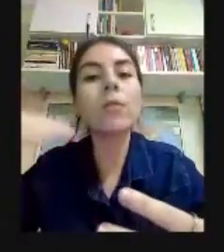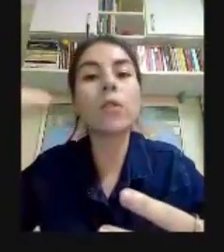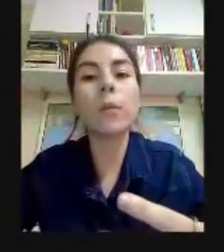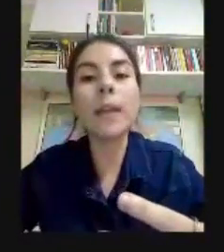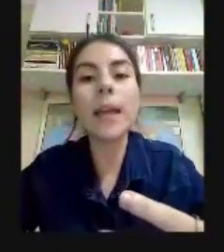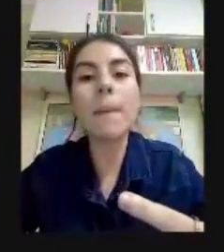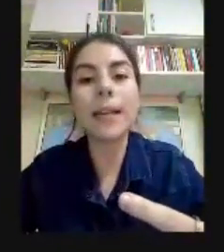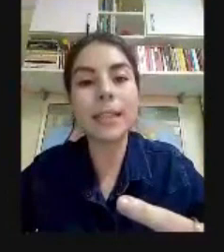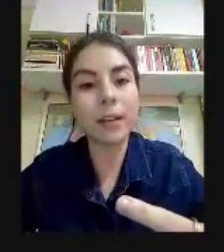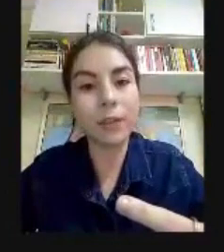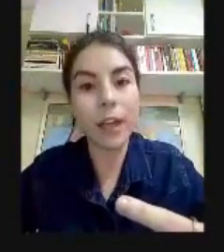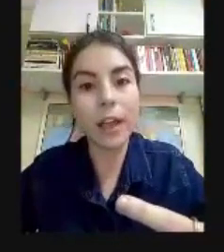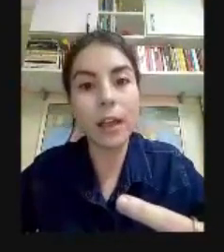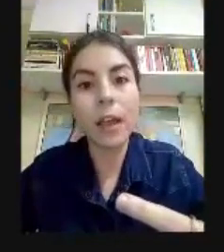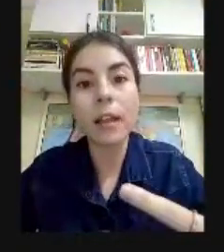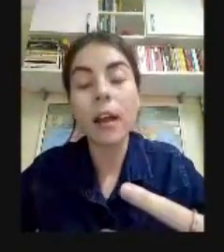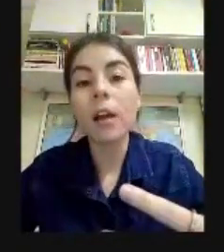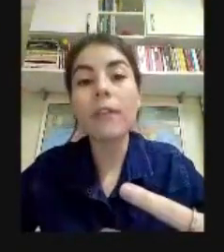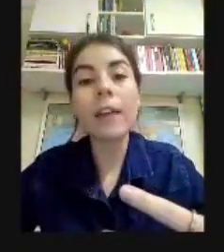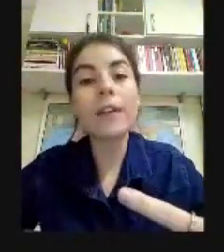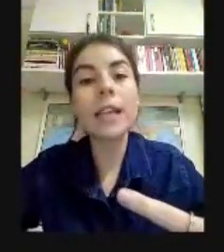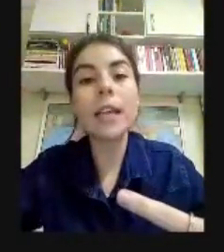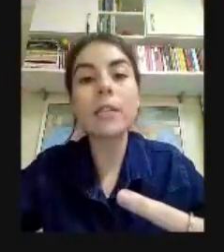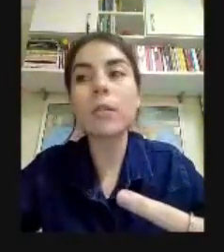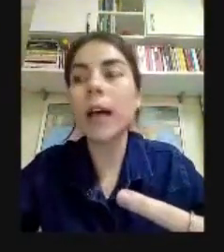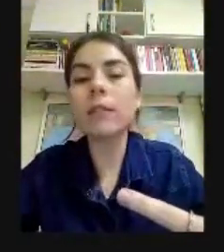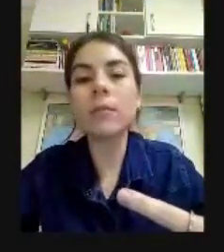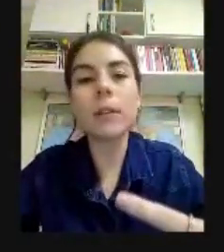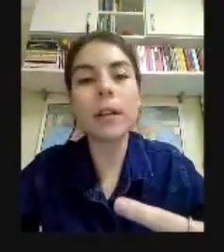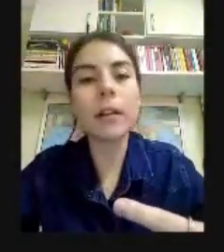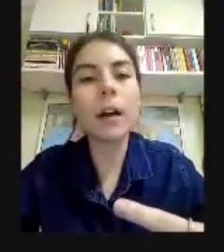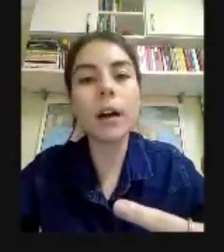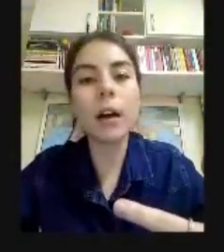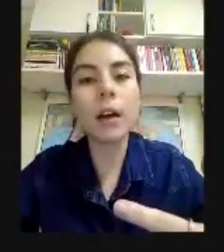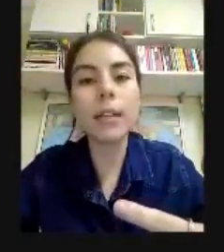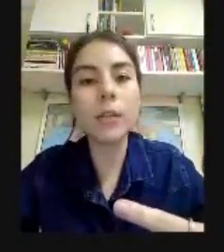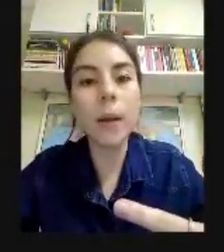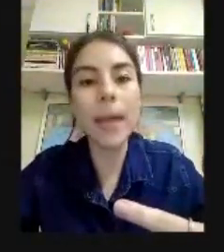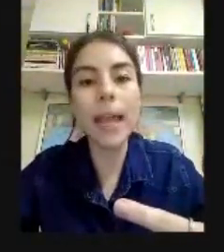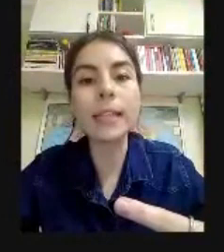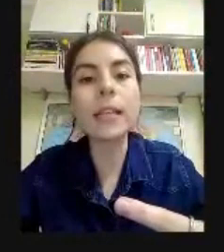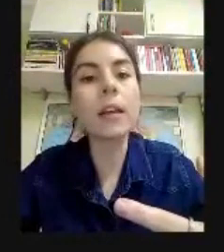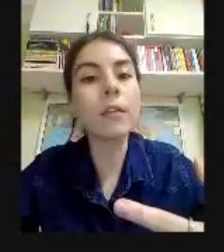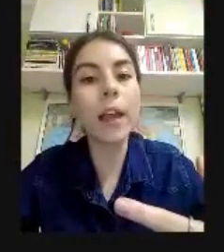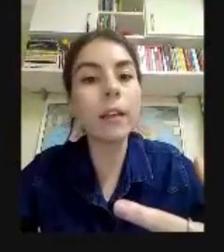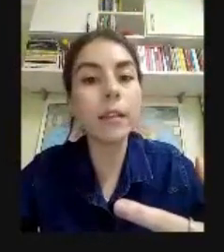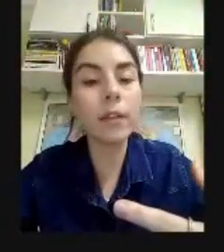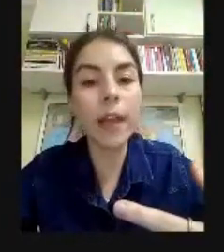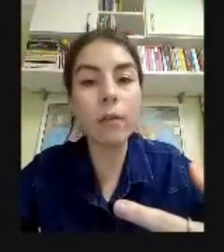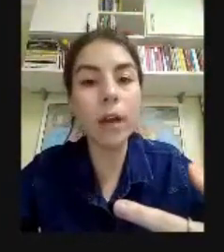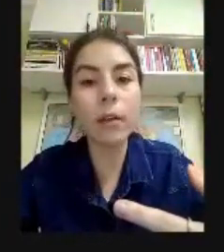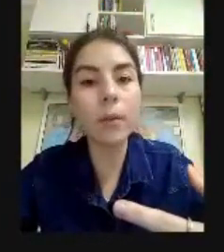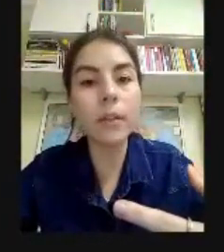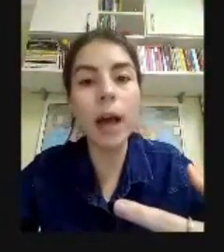quem tem autonomia para escrever vai fazer isso lá na sua mesa e